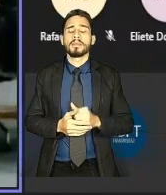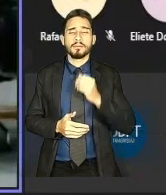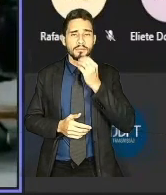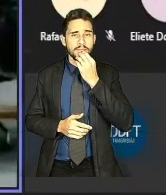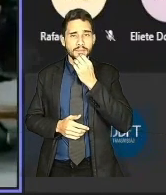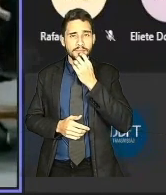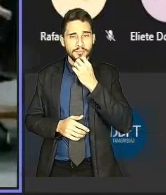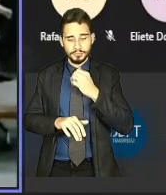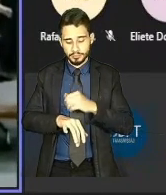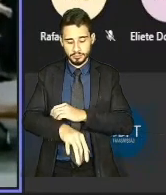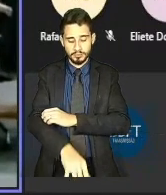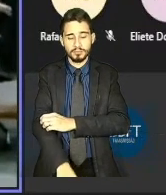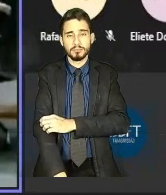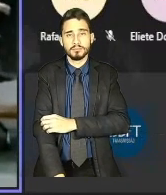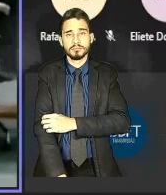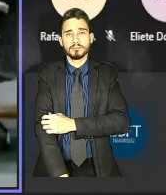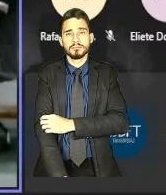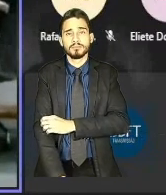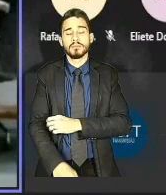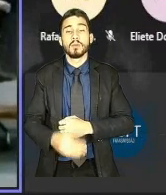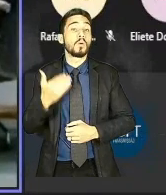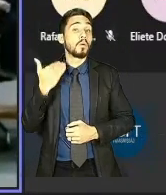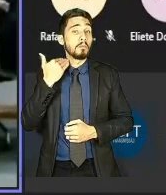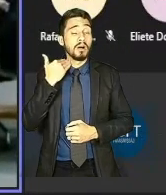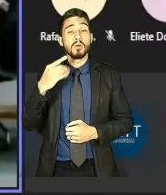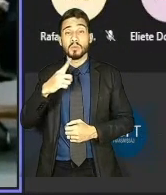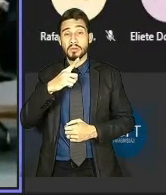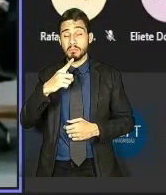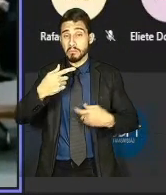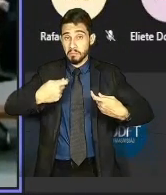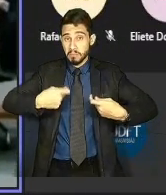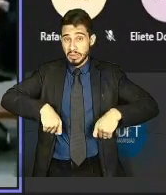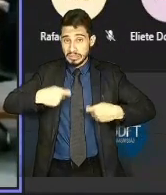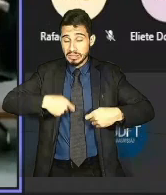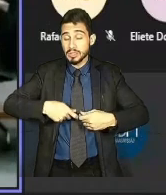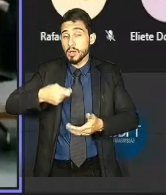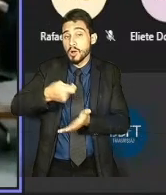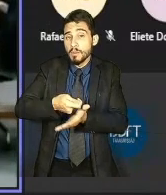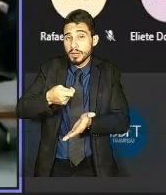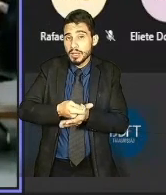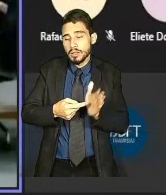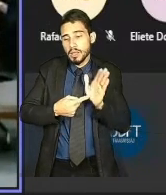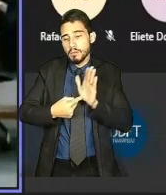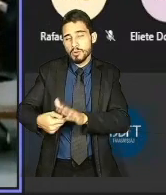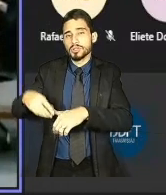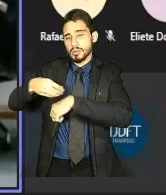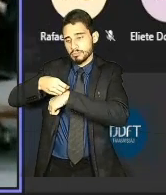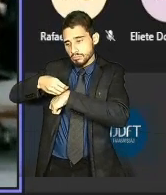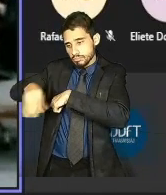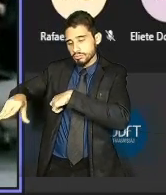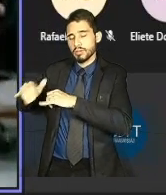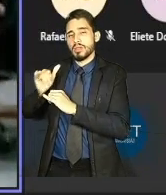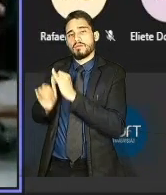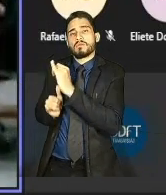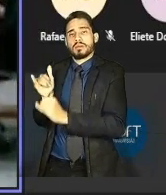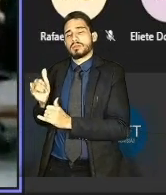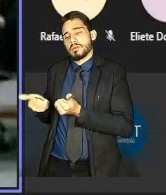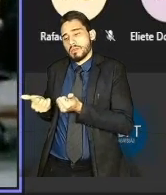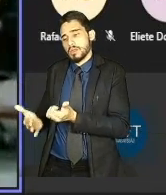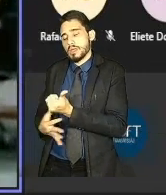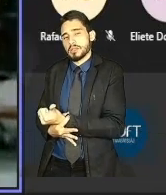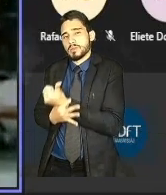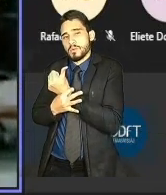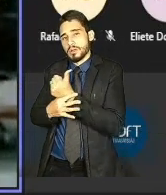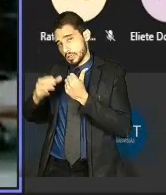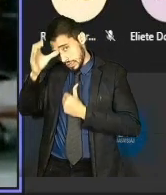determina o seguinte, no Venerando Acórdão: o banco tem o dever de zelar pela segurança das informações referentes aos seus